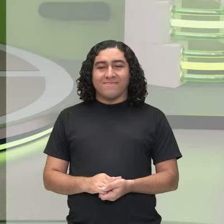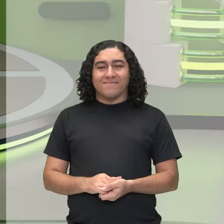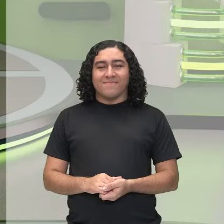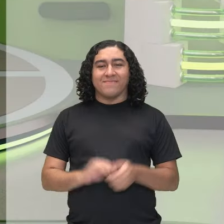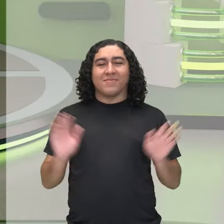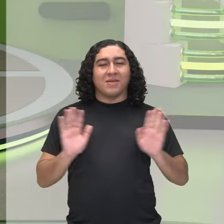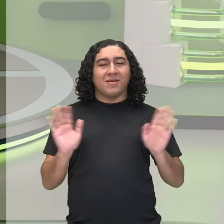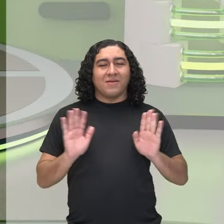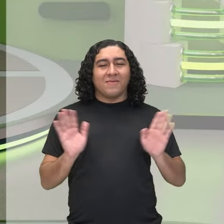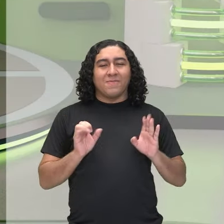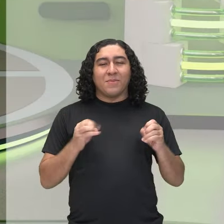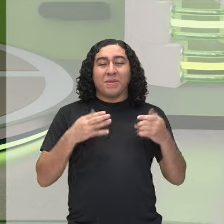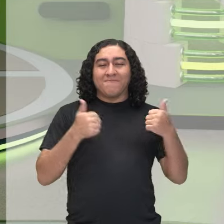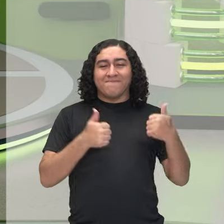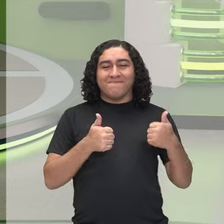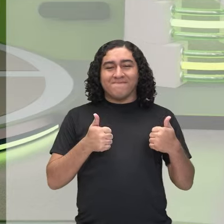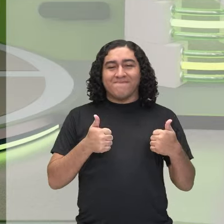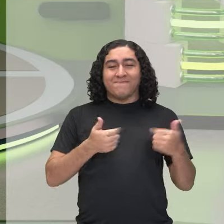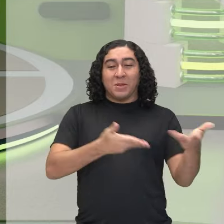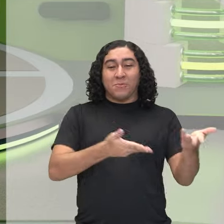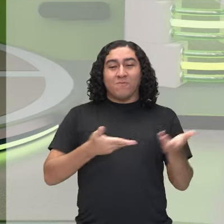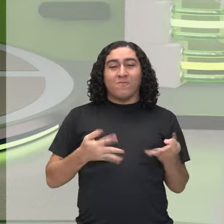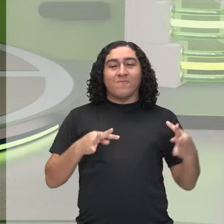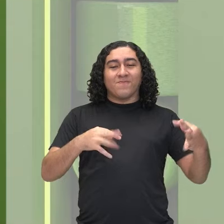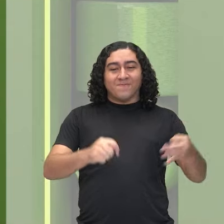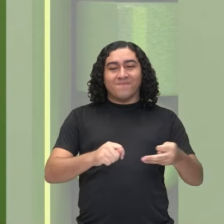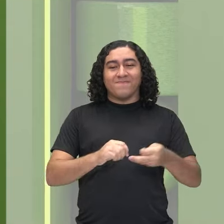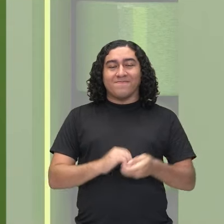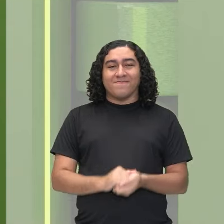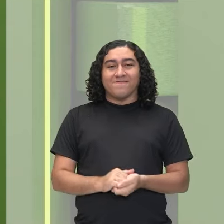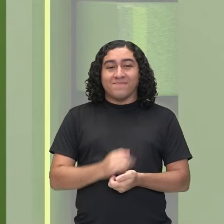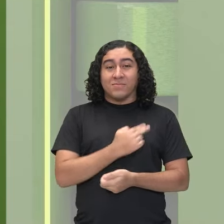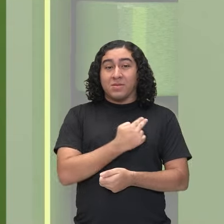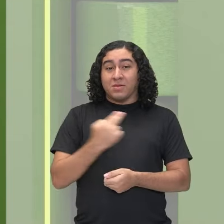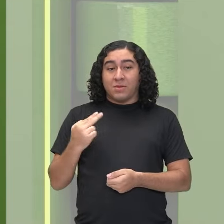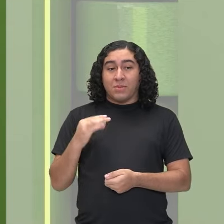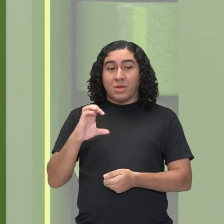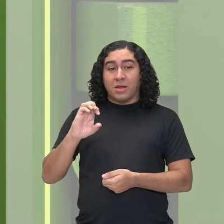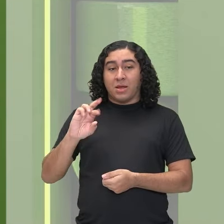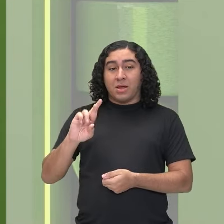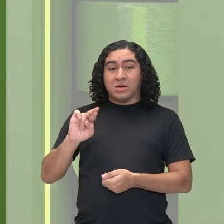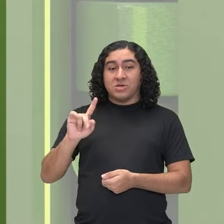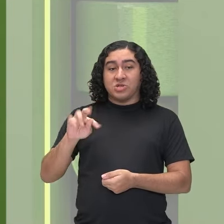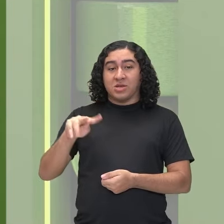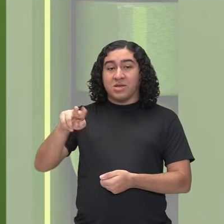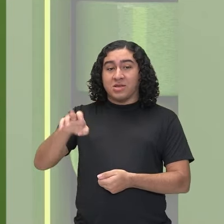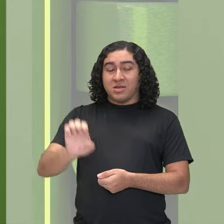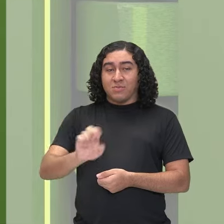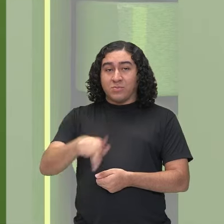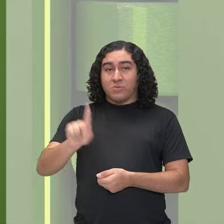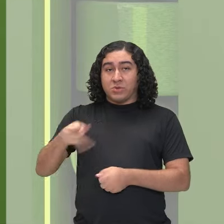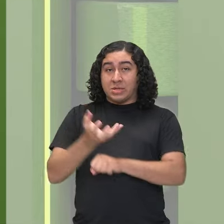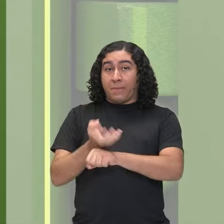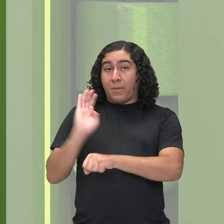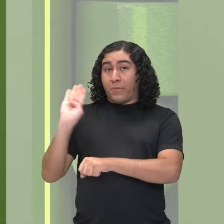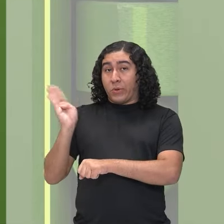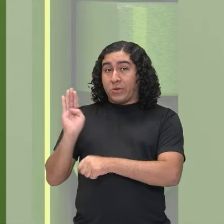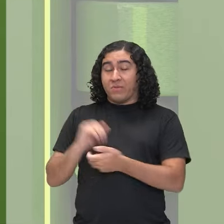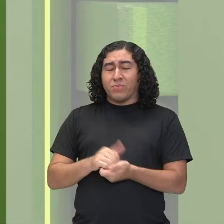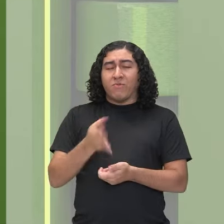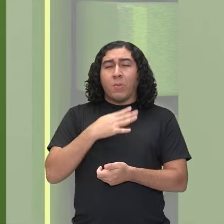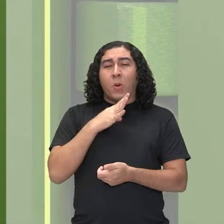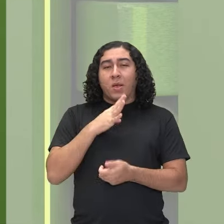Olá, como vão todos? Sejam muito bem-vindos. Eu sou a professora Cristiane Oliveira, sou professora de Biologia e vamos conhecer